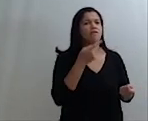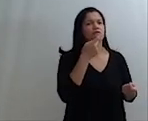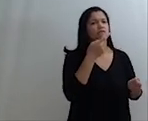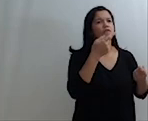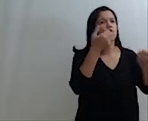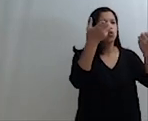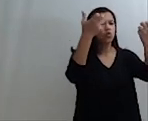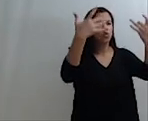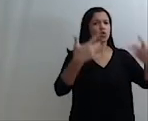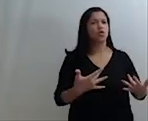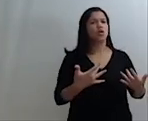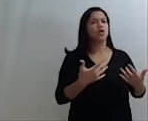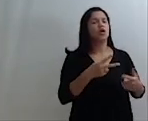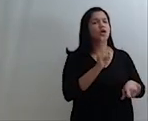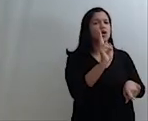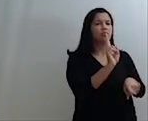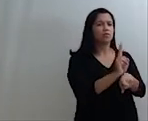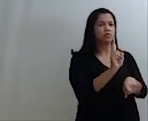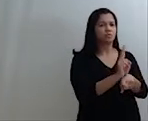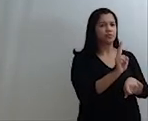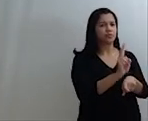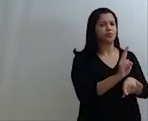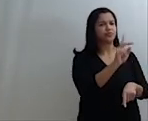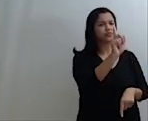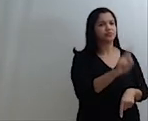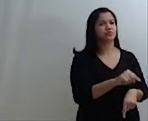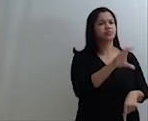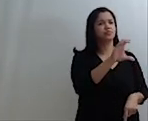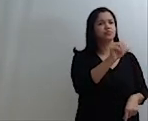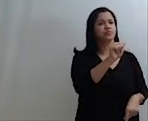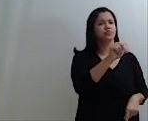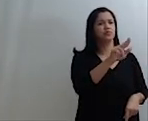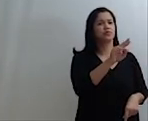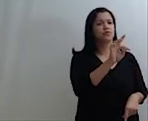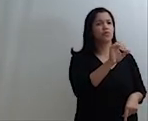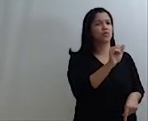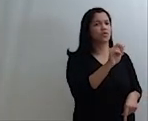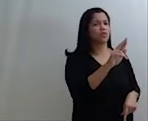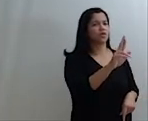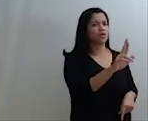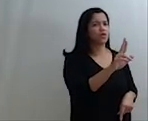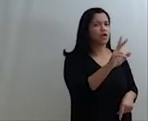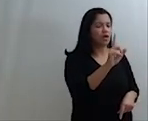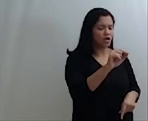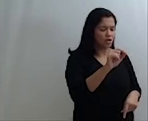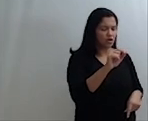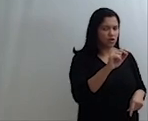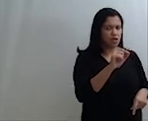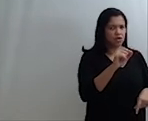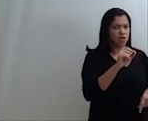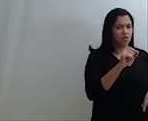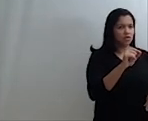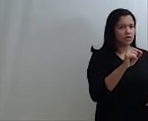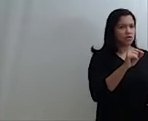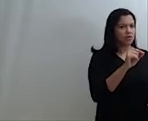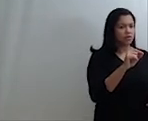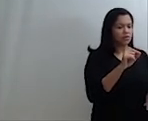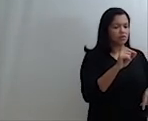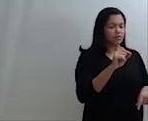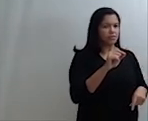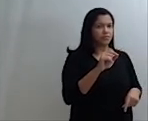medida cautelar no que toca a demonstração da sua proporcionalidade falando sobre